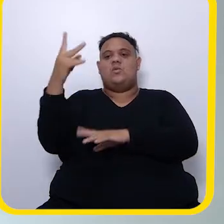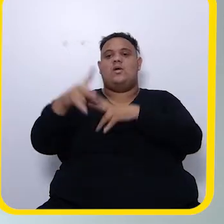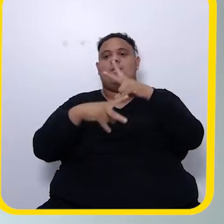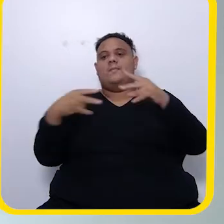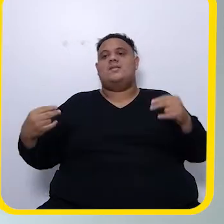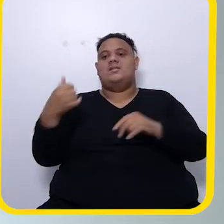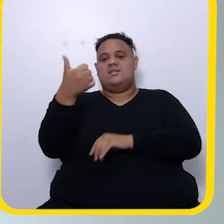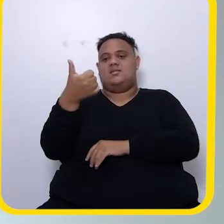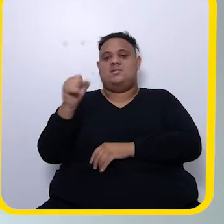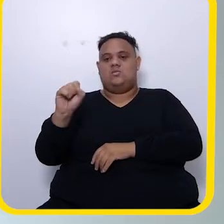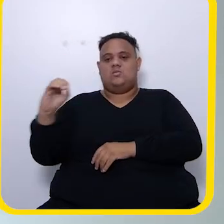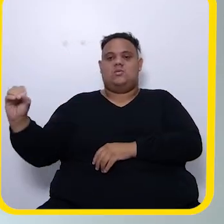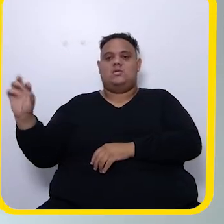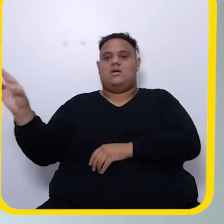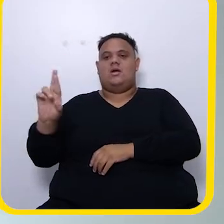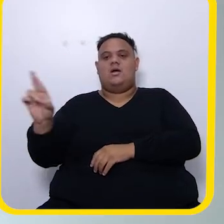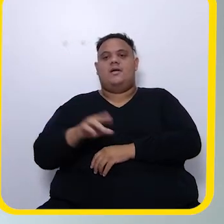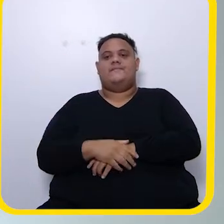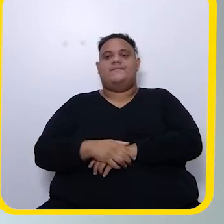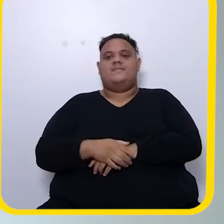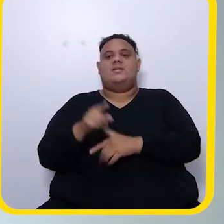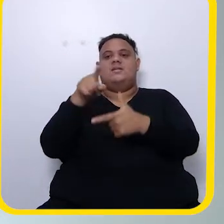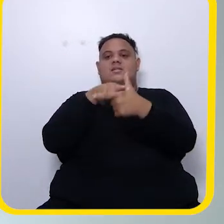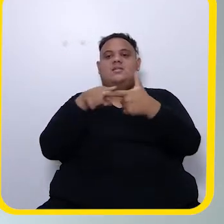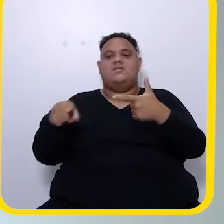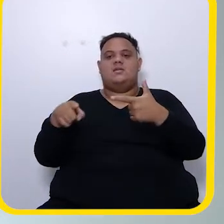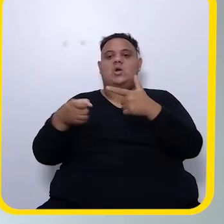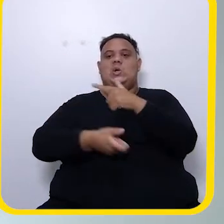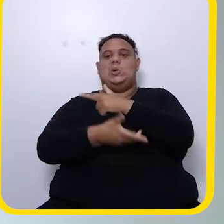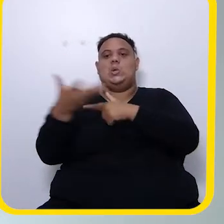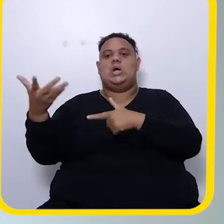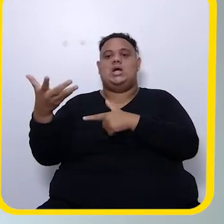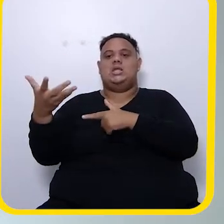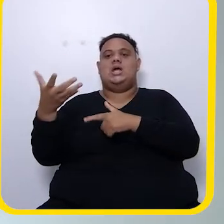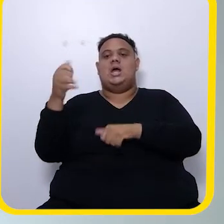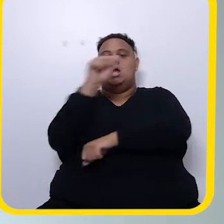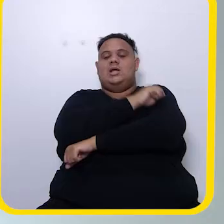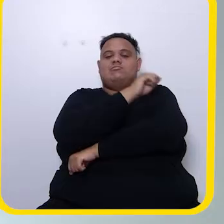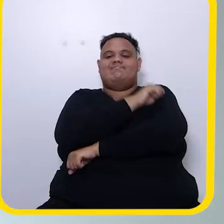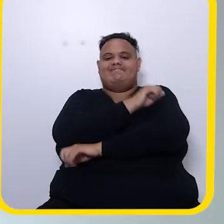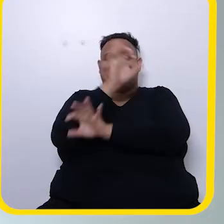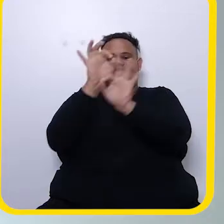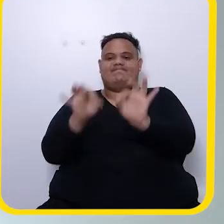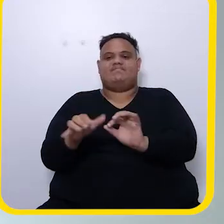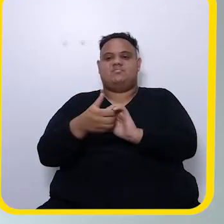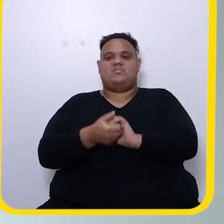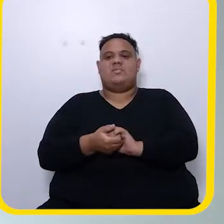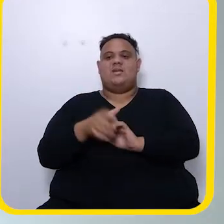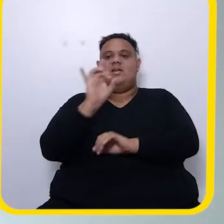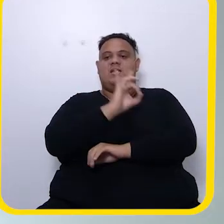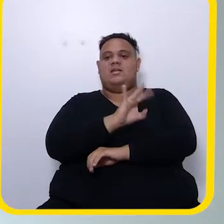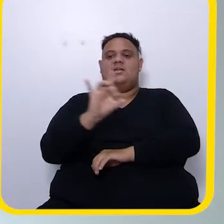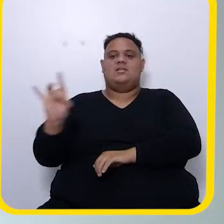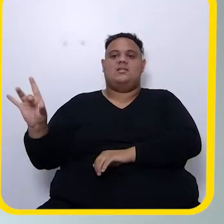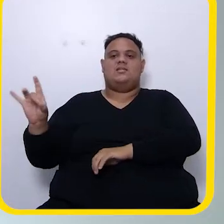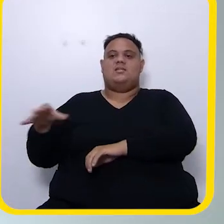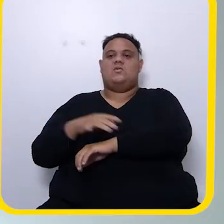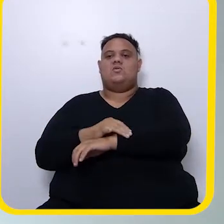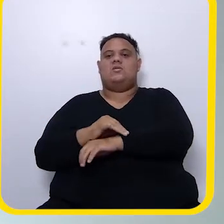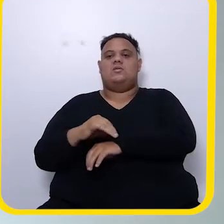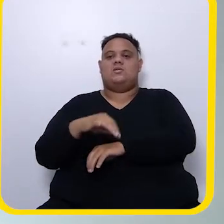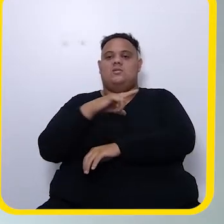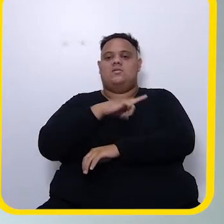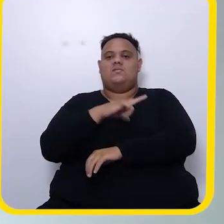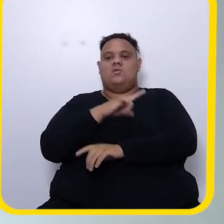é R$ 180. Dividindo pela quantidade de alunos que cada um